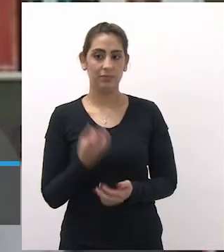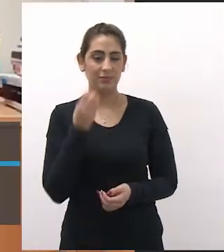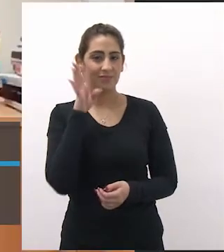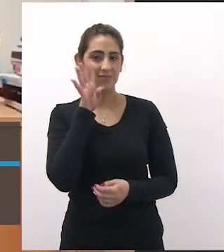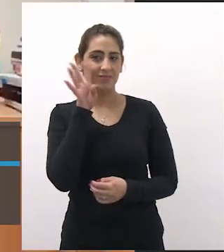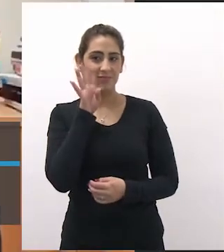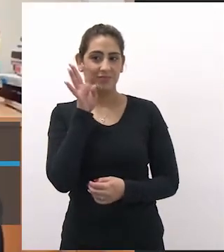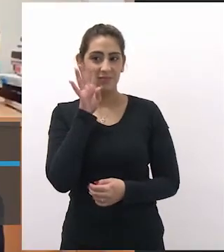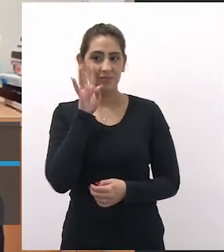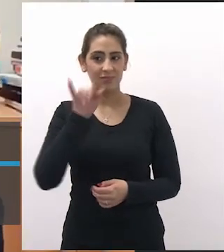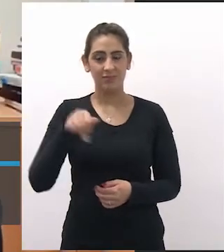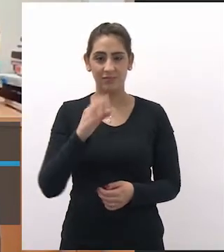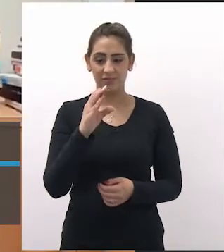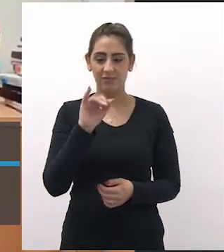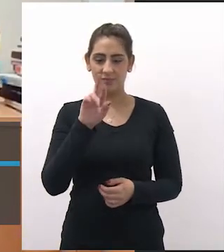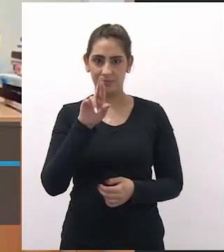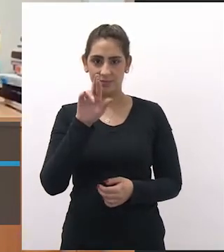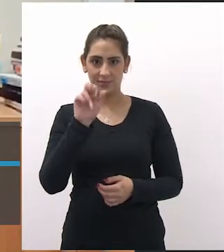Bacana, Jacira.